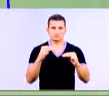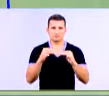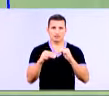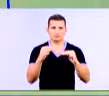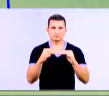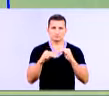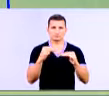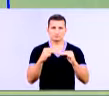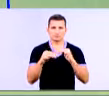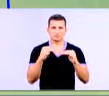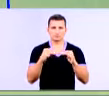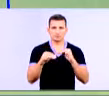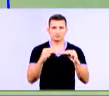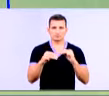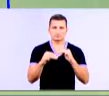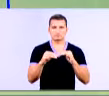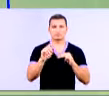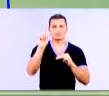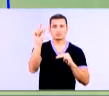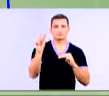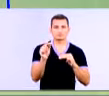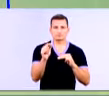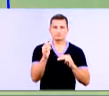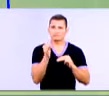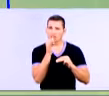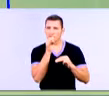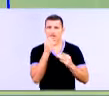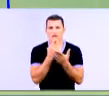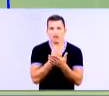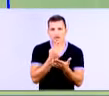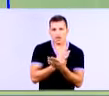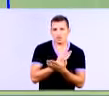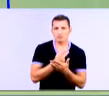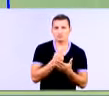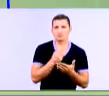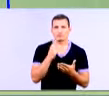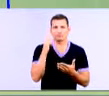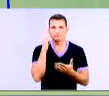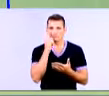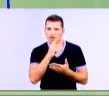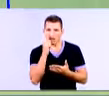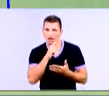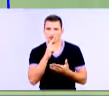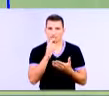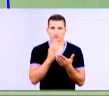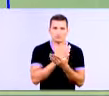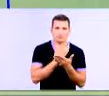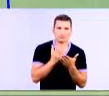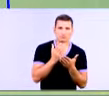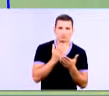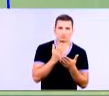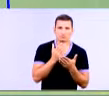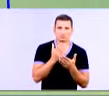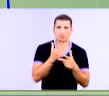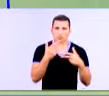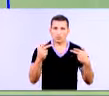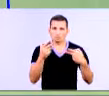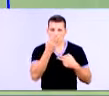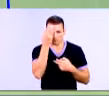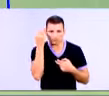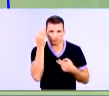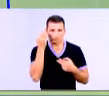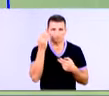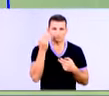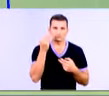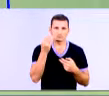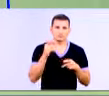você. Que mensagens são essas? Erros que você cometeu, alguma coisa que você esqueceu, a saída do programa, quer dizer, quando o programa